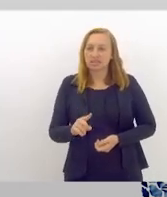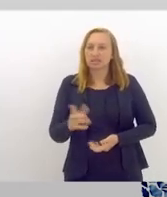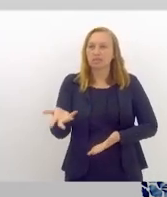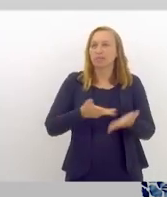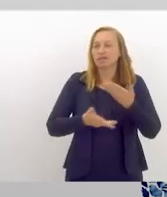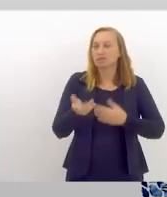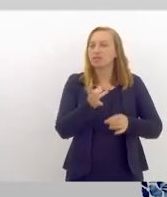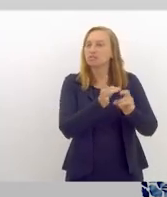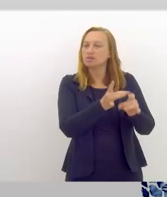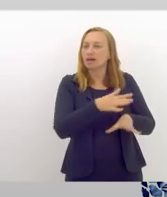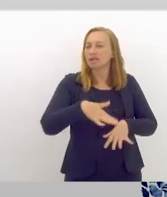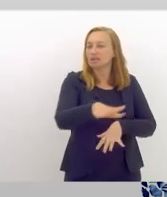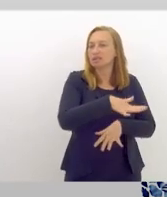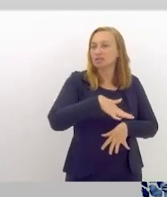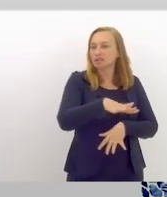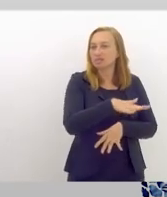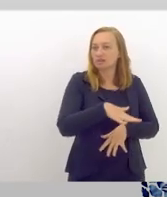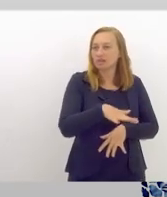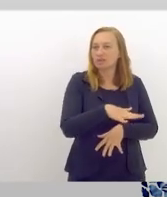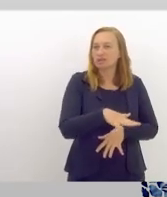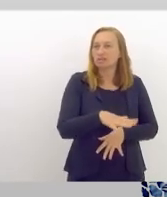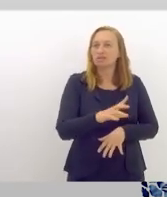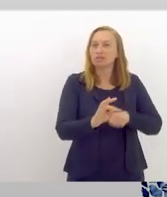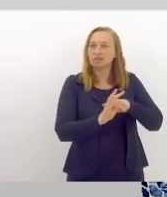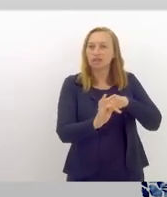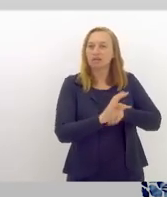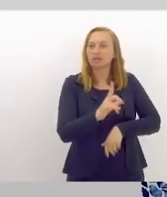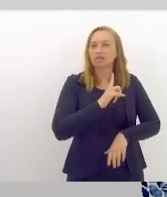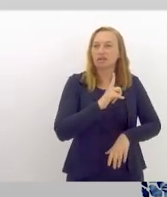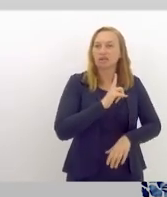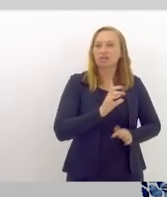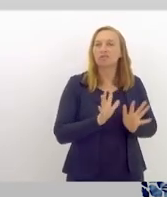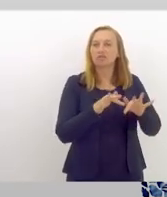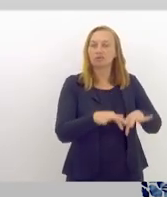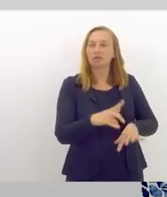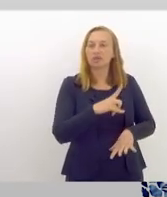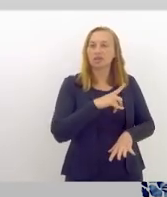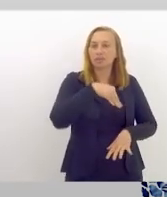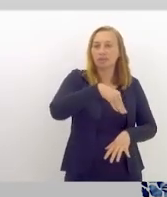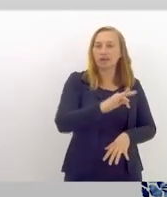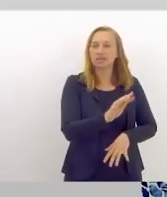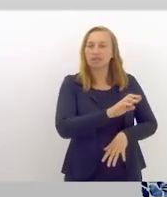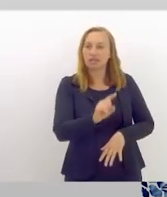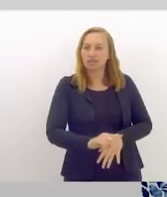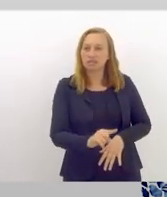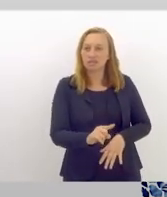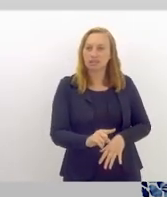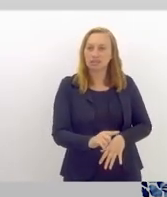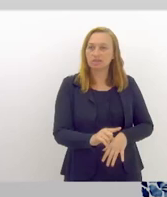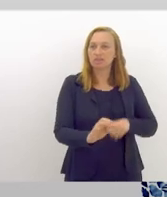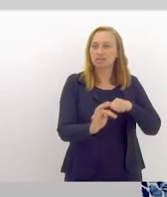mercado e dos coeficiente técnicos que a gente obteve anteriormente obtém-se finalmente a matriz de coeficiente técnicos intersetoriais Ou seja